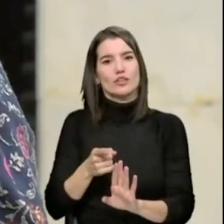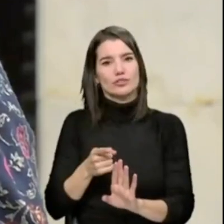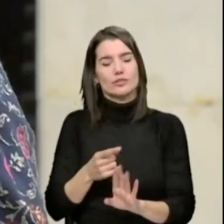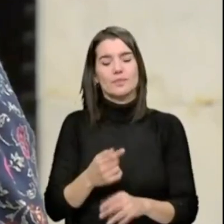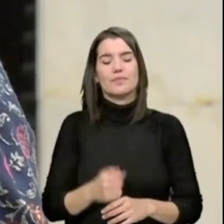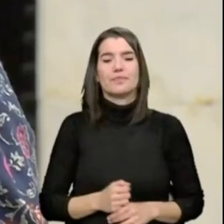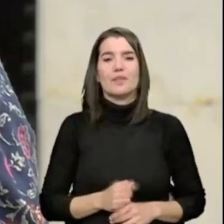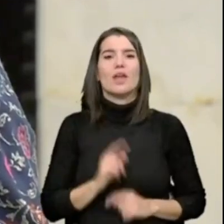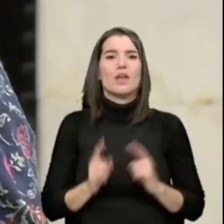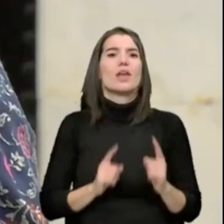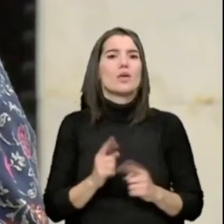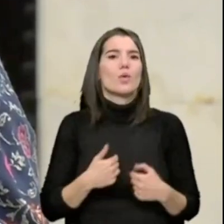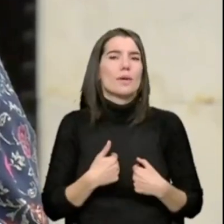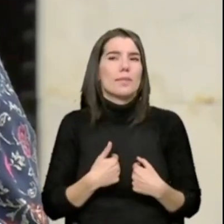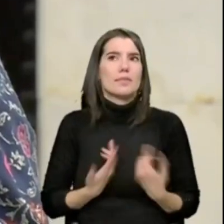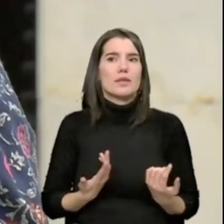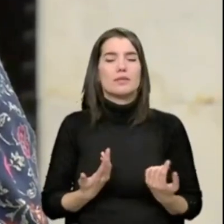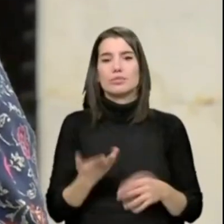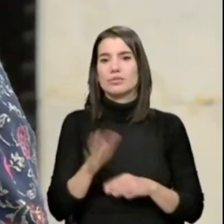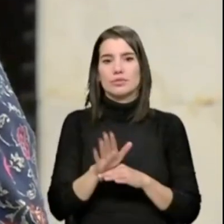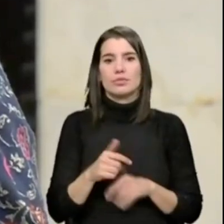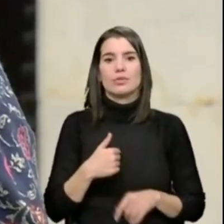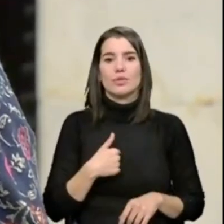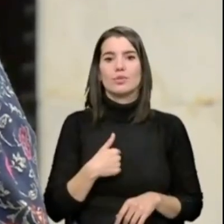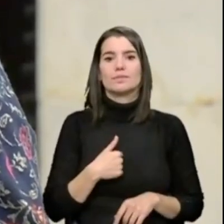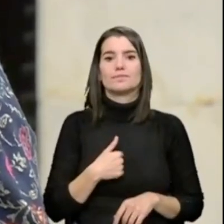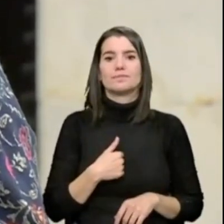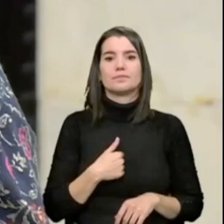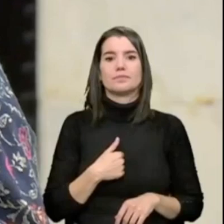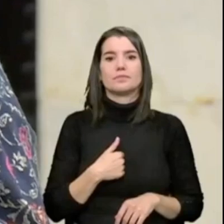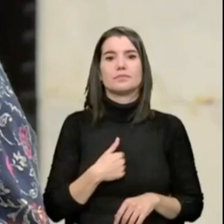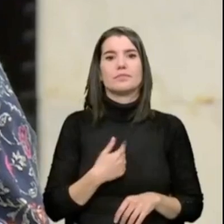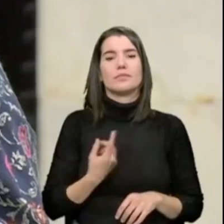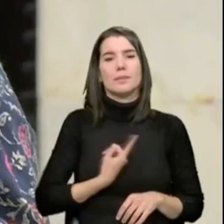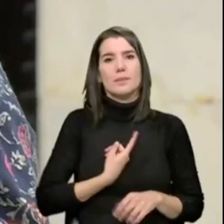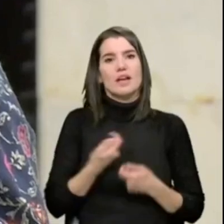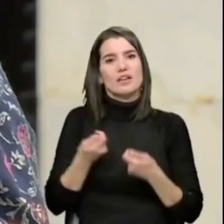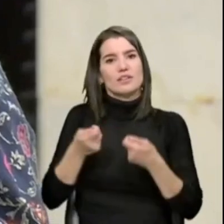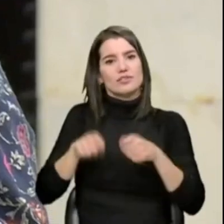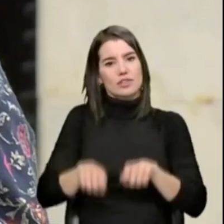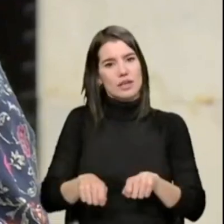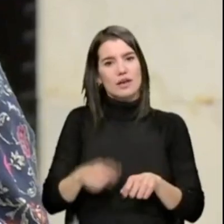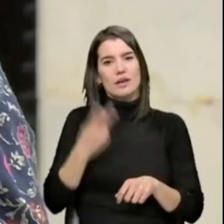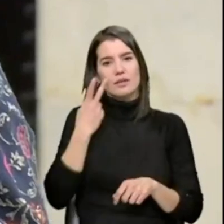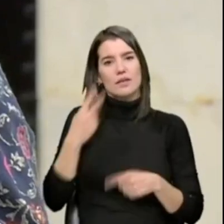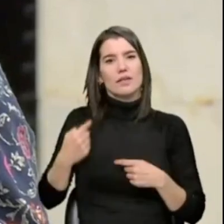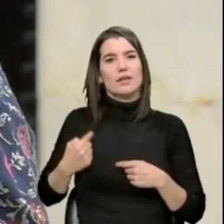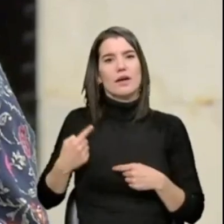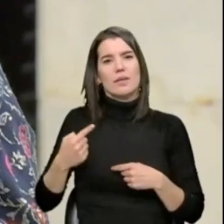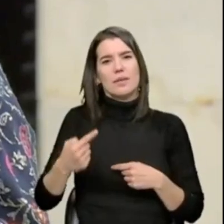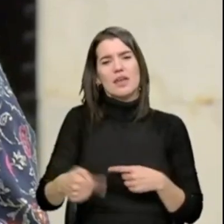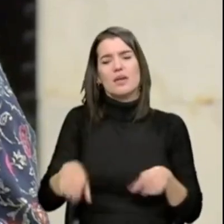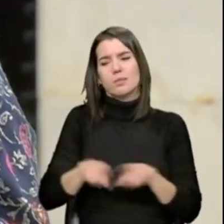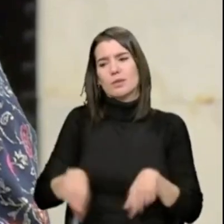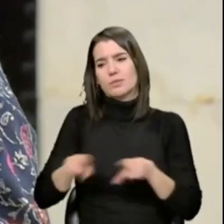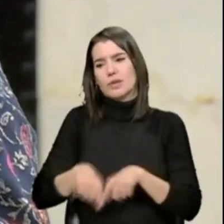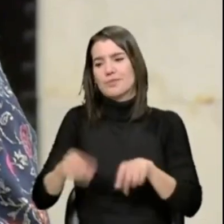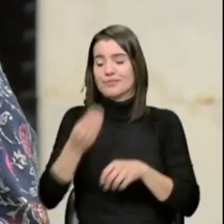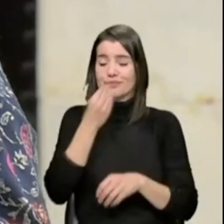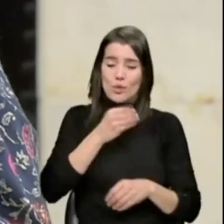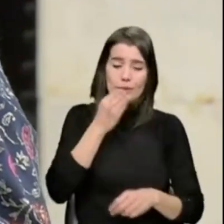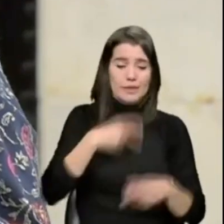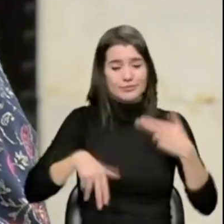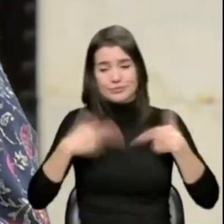pelo jejum? No jejum eu tenho que me desligar um bocadinho do meu dia-a-dia igual a comer ou